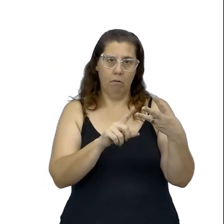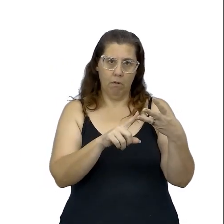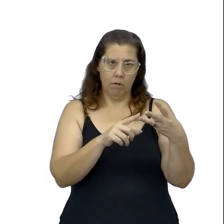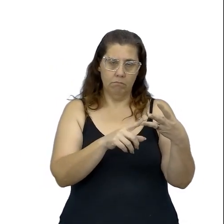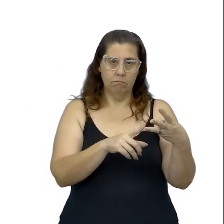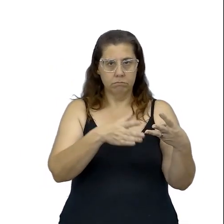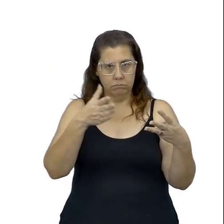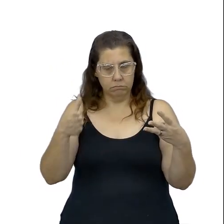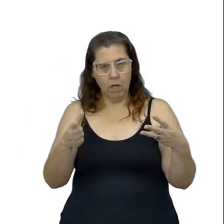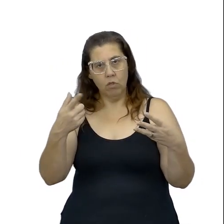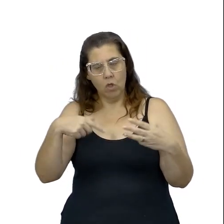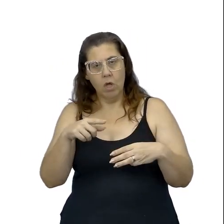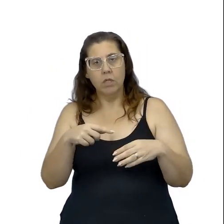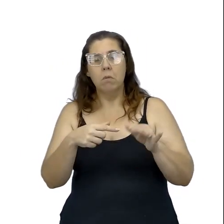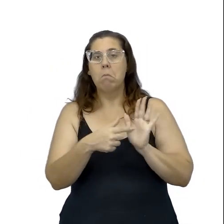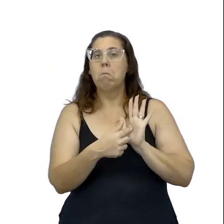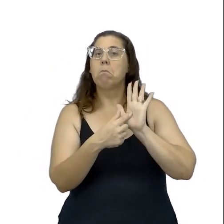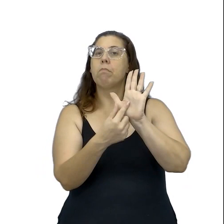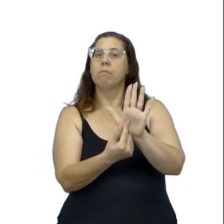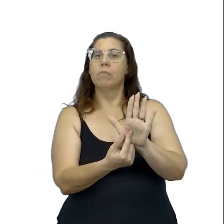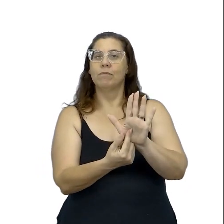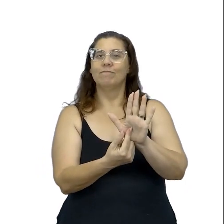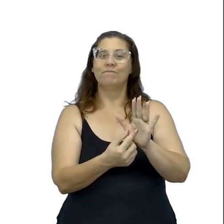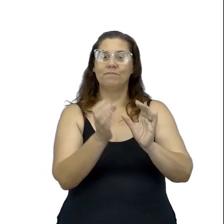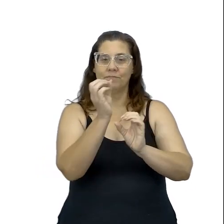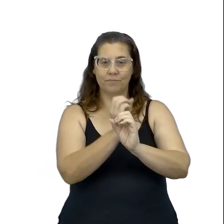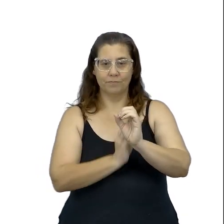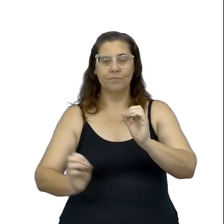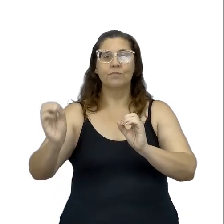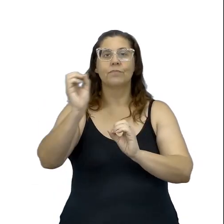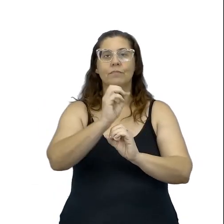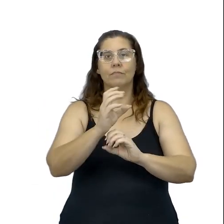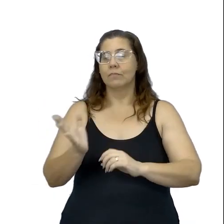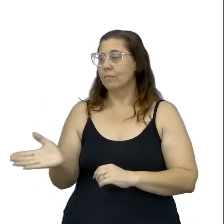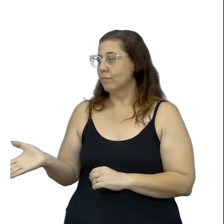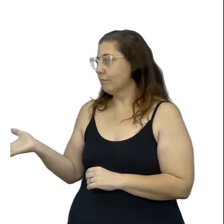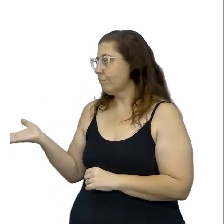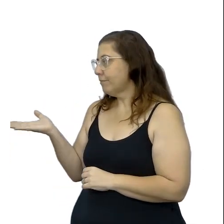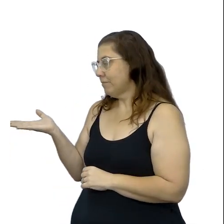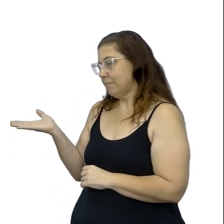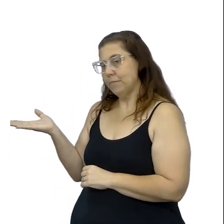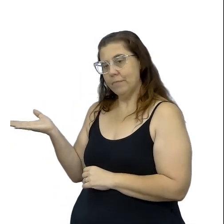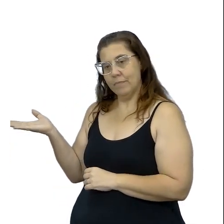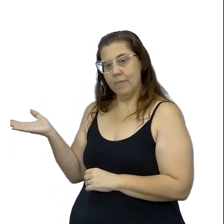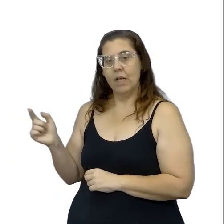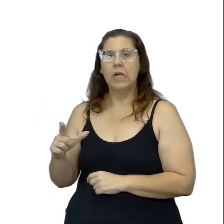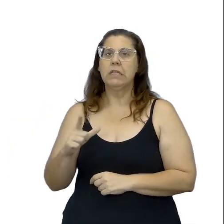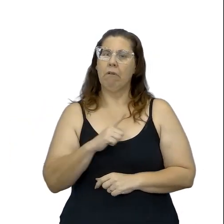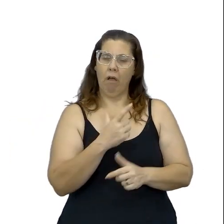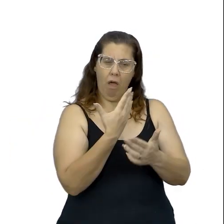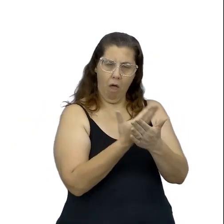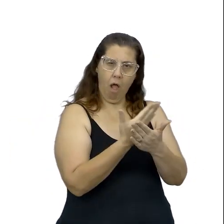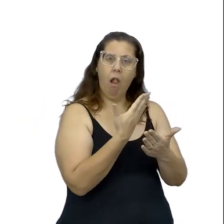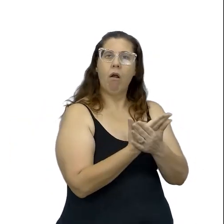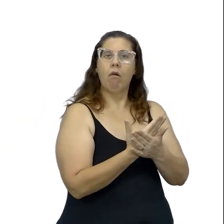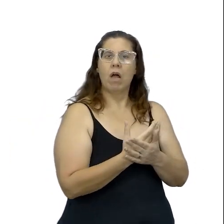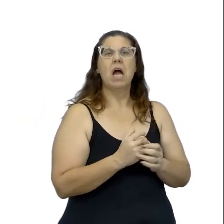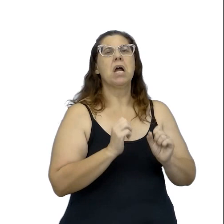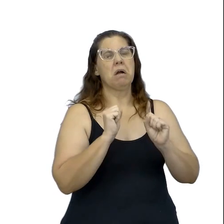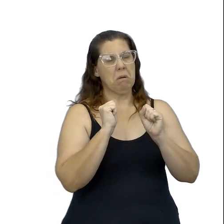etapa, né, nós fazemos a indicação do centro de mídias. Então, no centro de mídias, há muitas aulas que podem